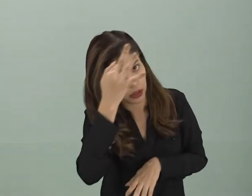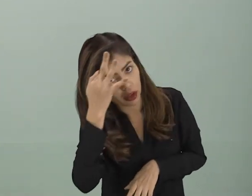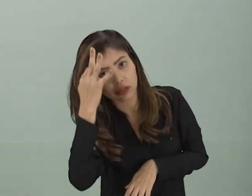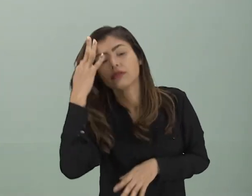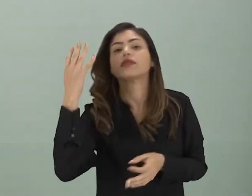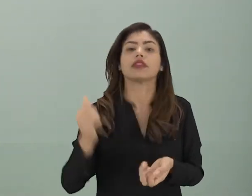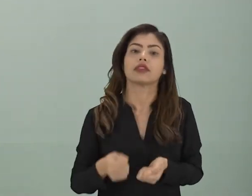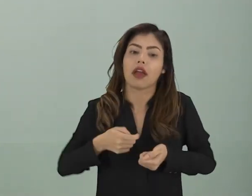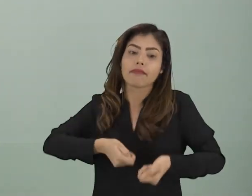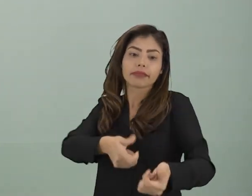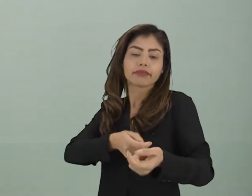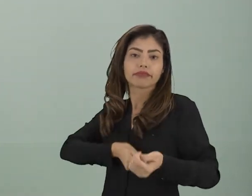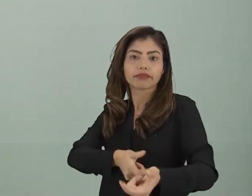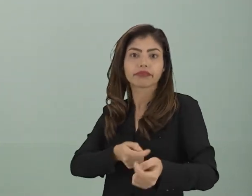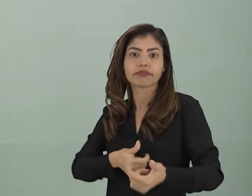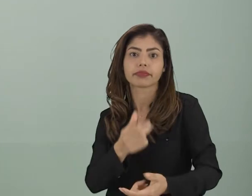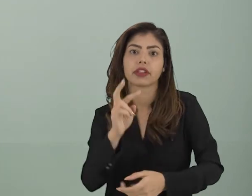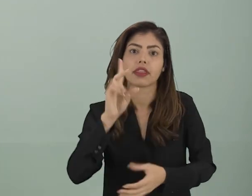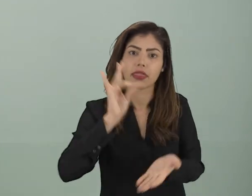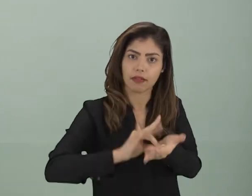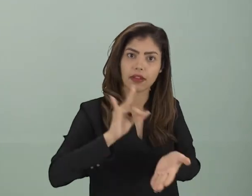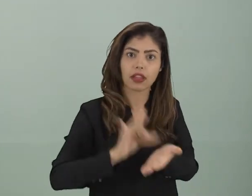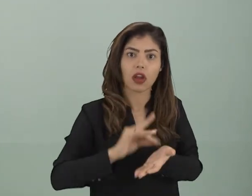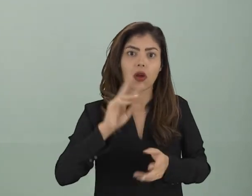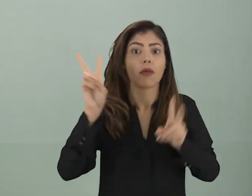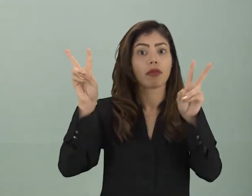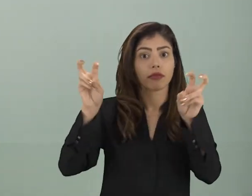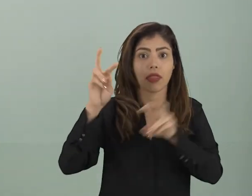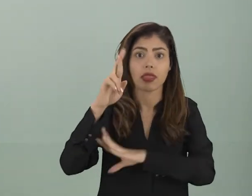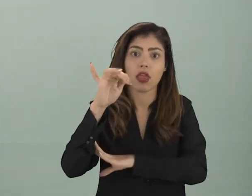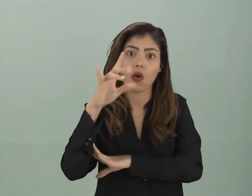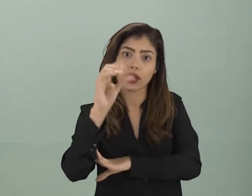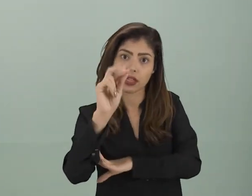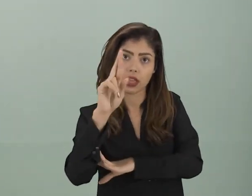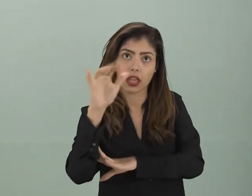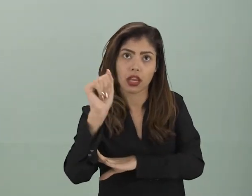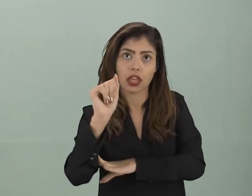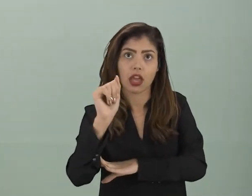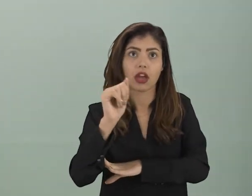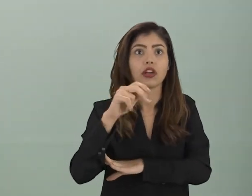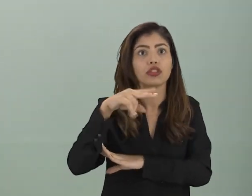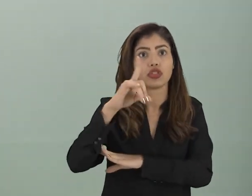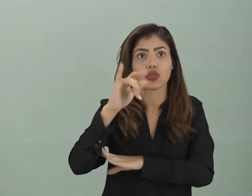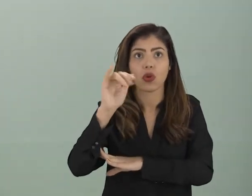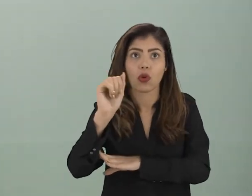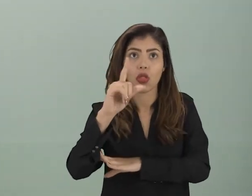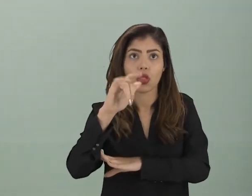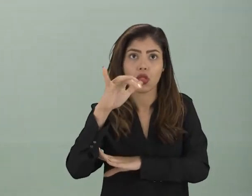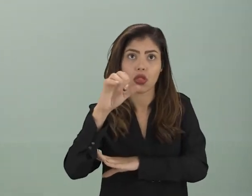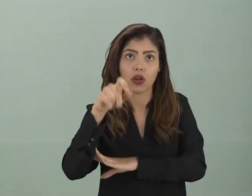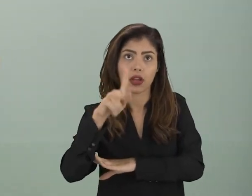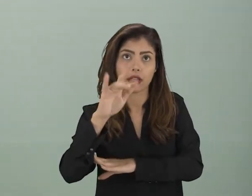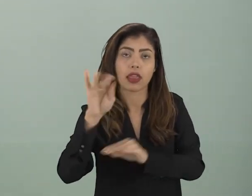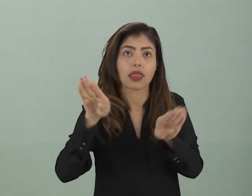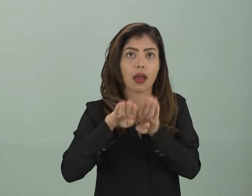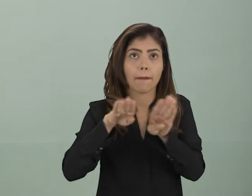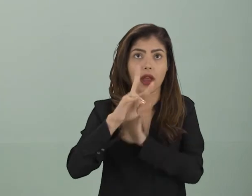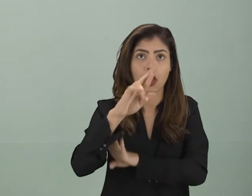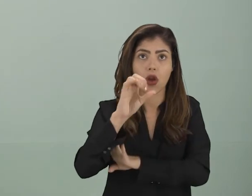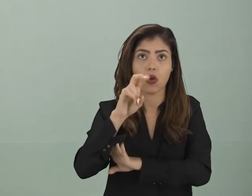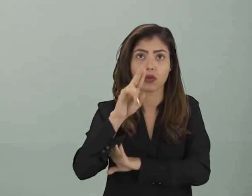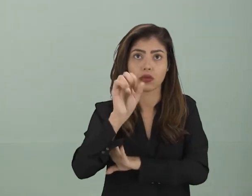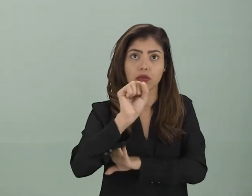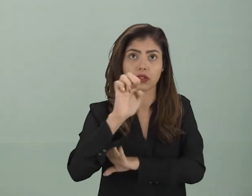estariam sendo aplicadas no real, como teorias de John Locke, como teorias de Rousseau. O contrato social, que